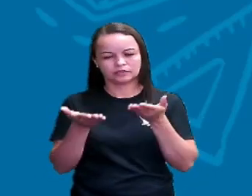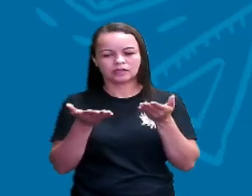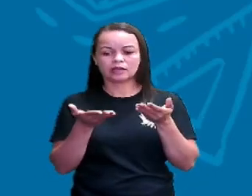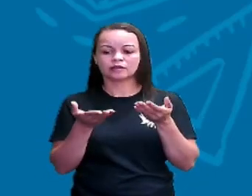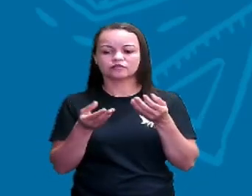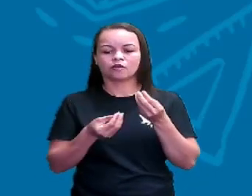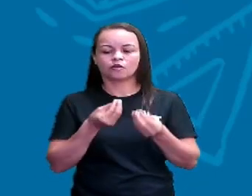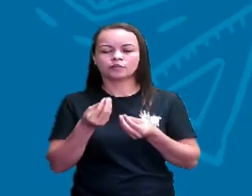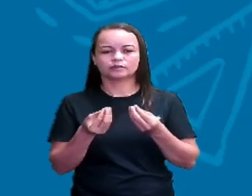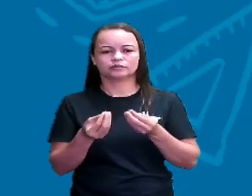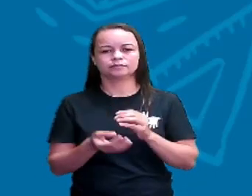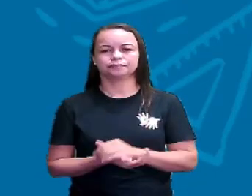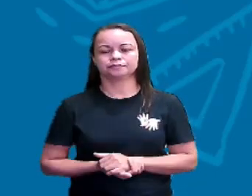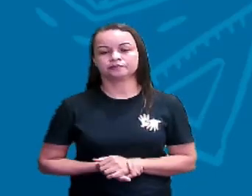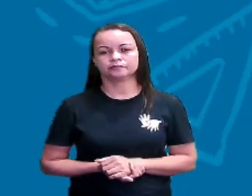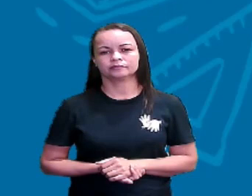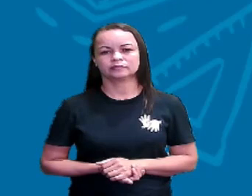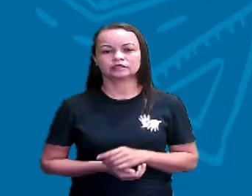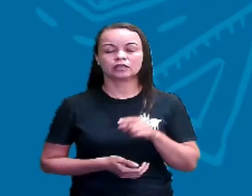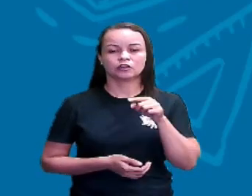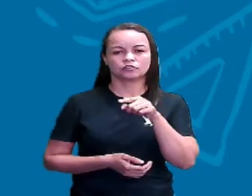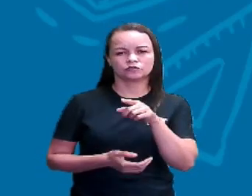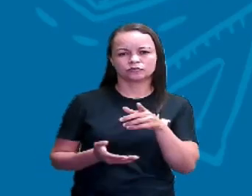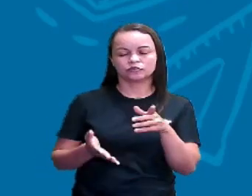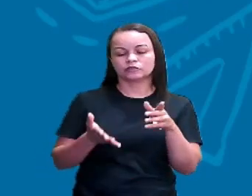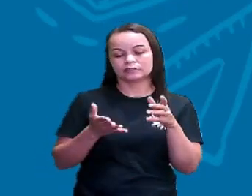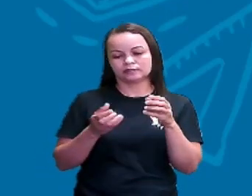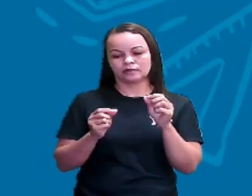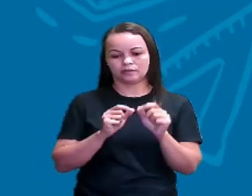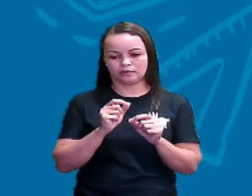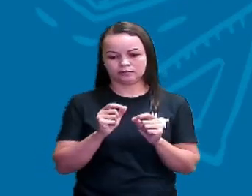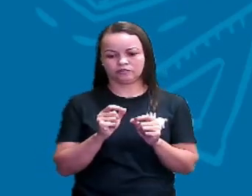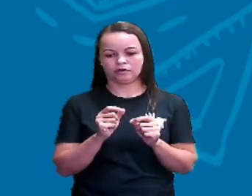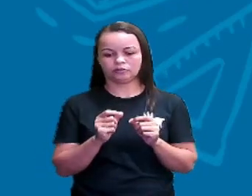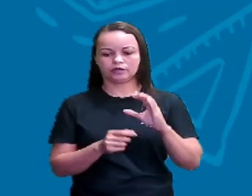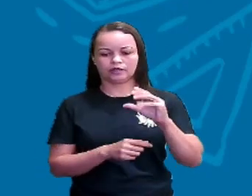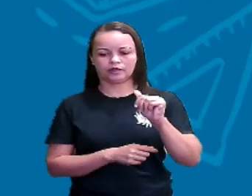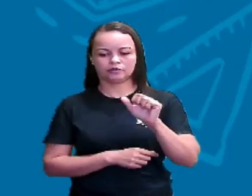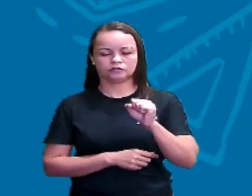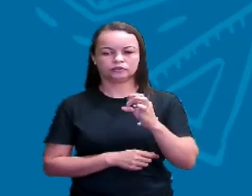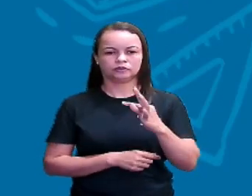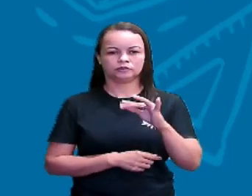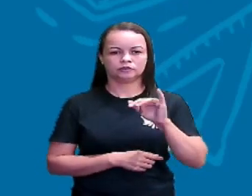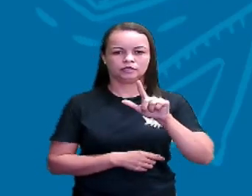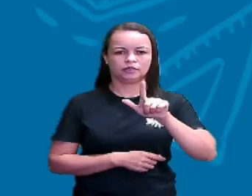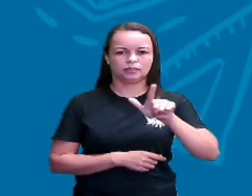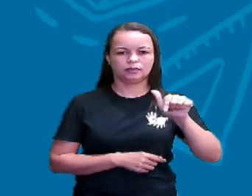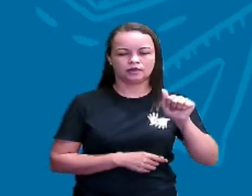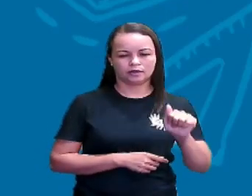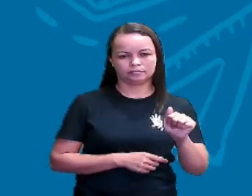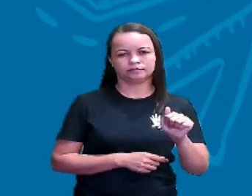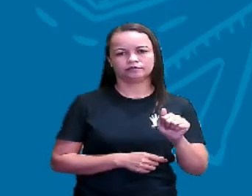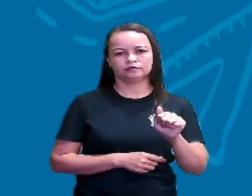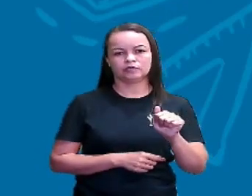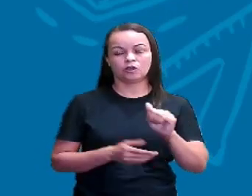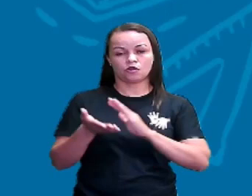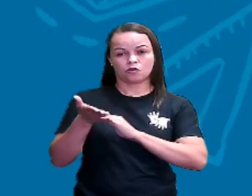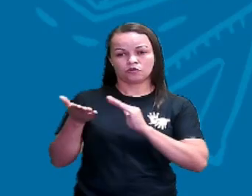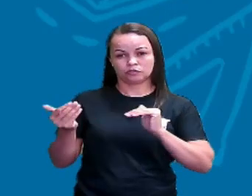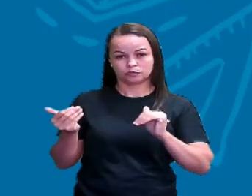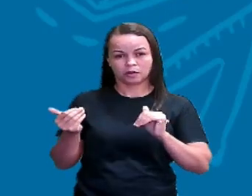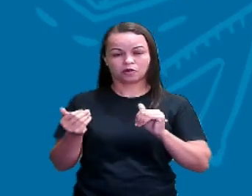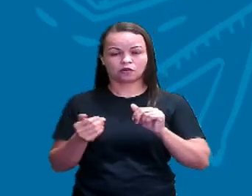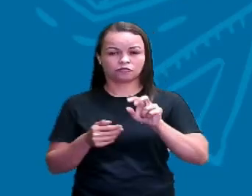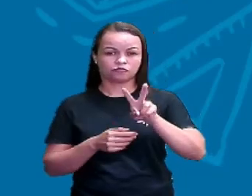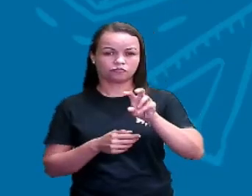Então, aí a gente tem, ó, vos sos el rei de Castilha. Então, na Espanha, o você, o espanhol, já é uma